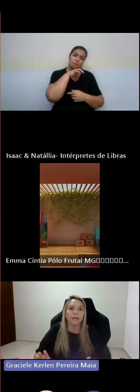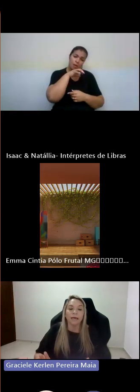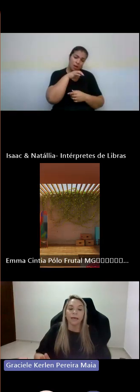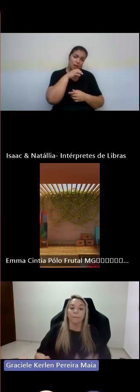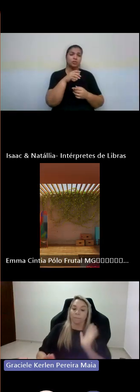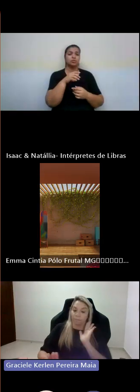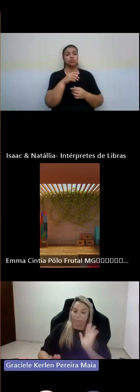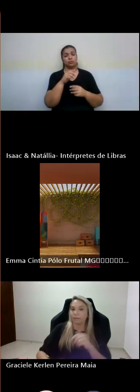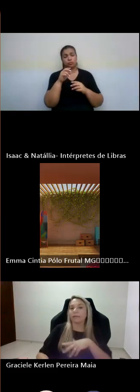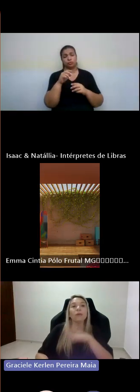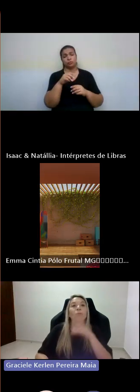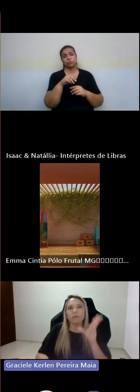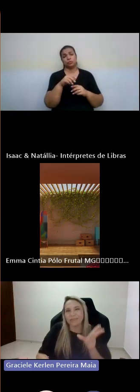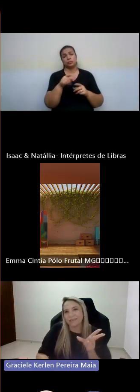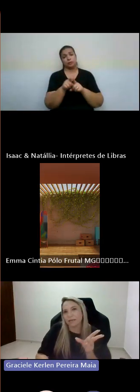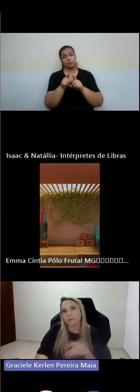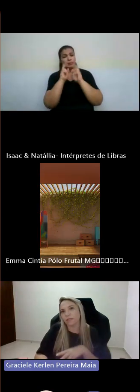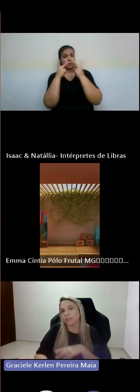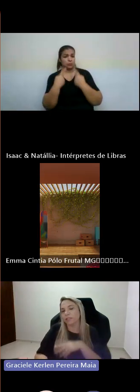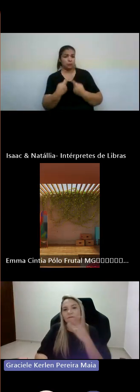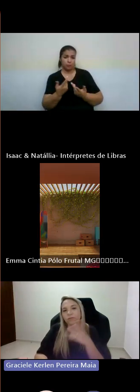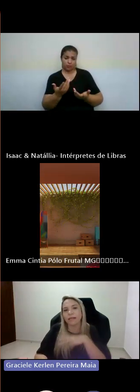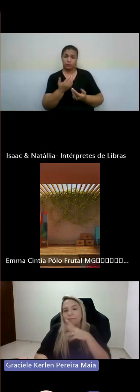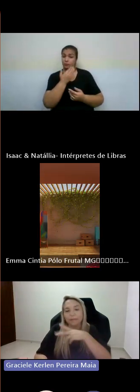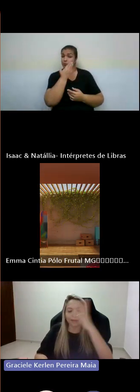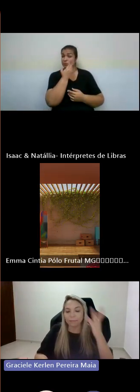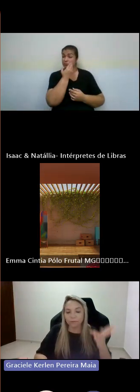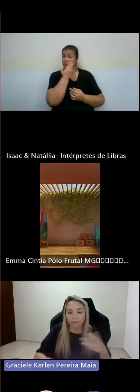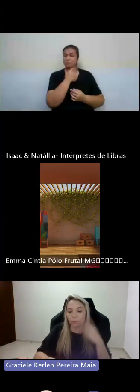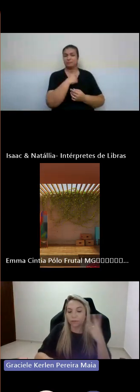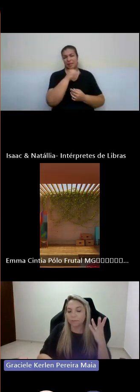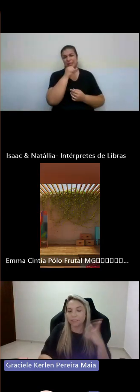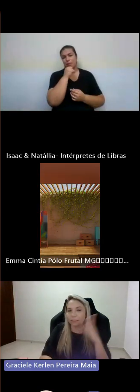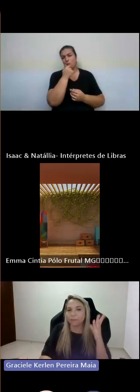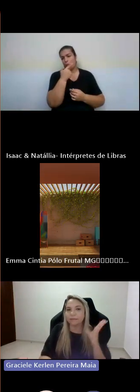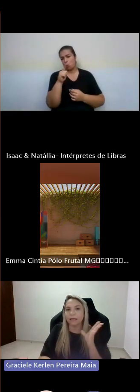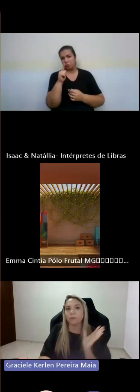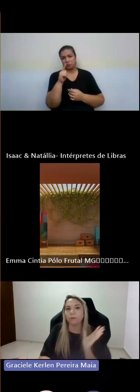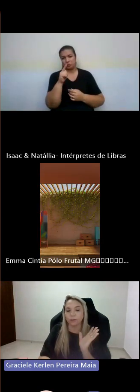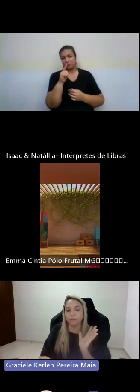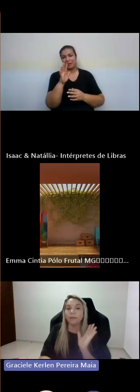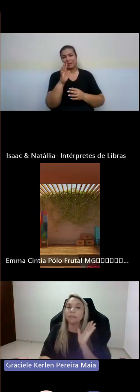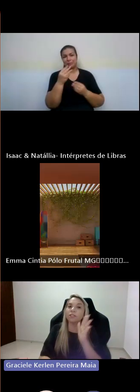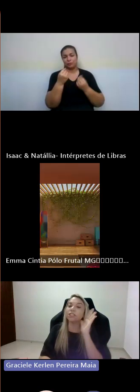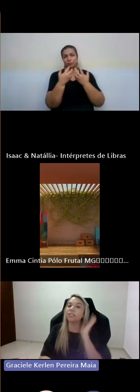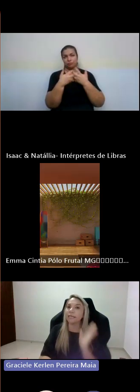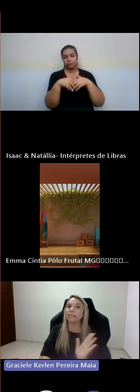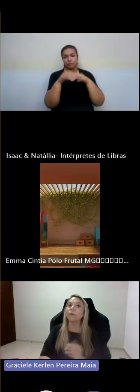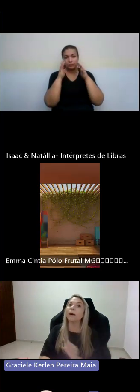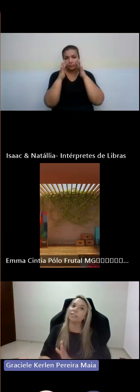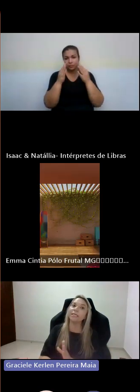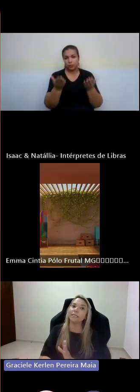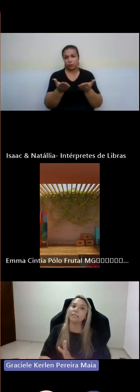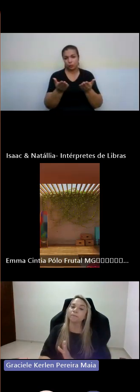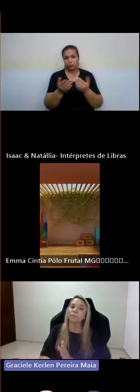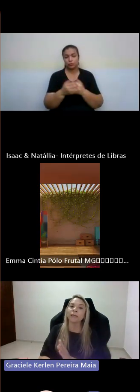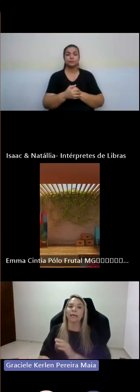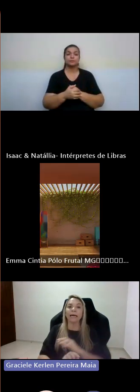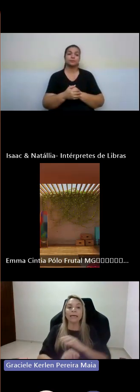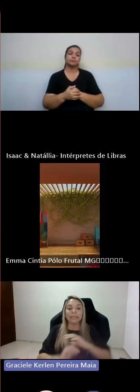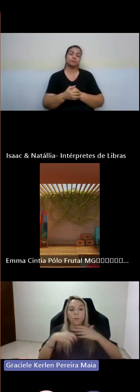irracionais. Tem outros exemplos, tá, gente? Eu não vou dar porque é muita coisa para a gente pensar hoje. Então, a gente tem a linguagem